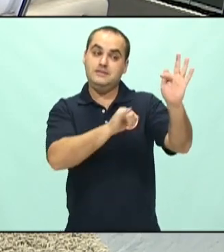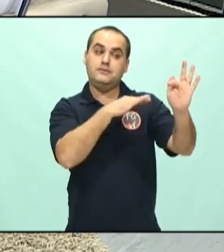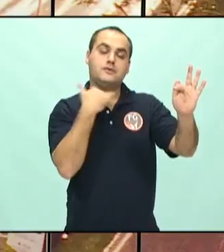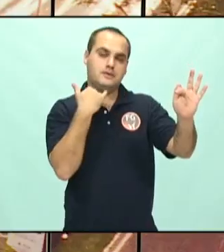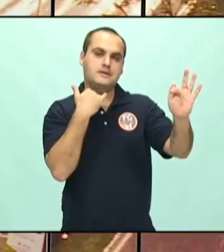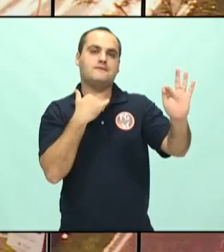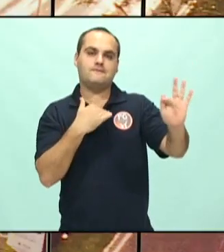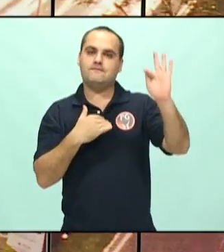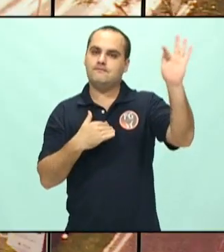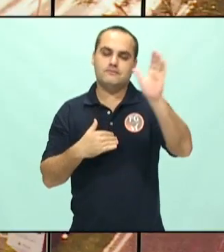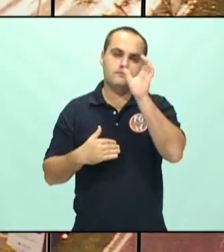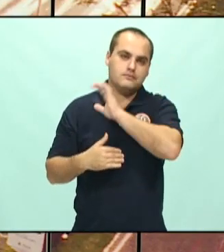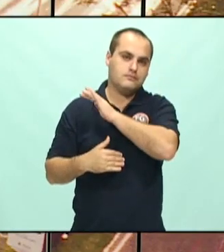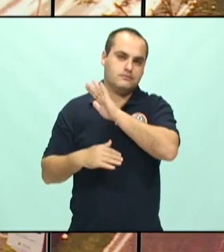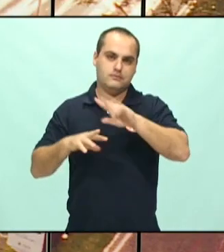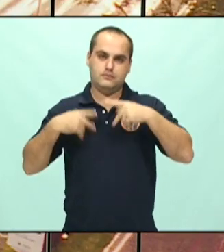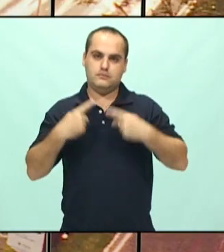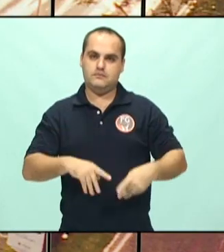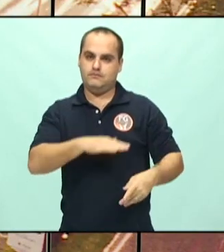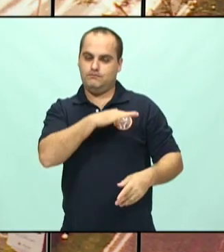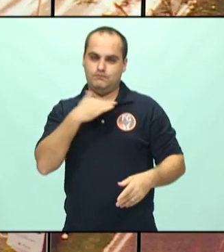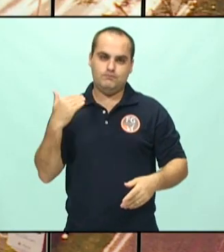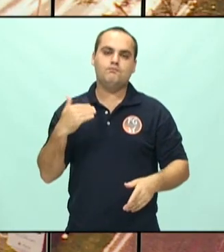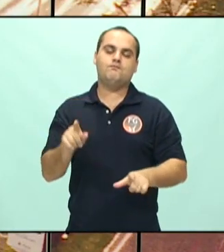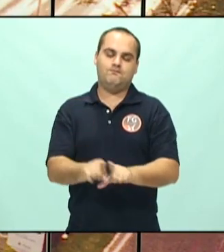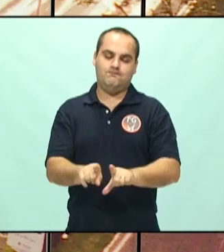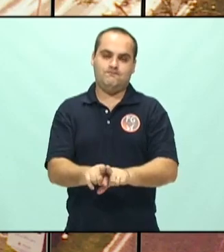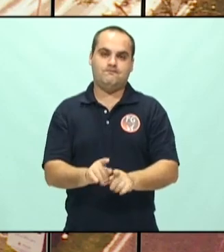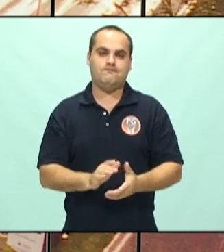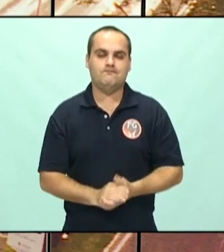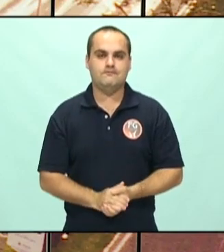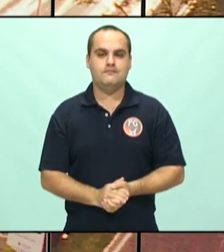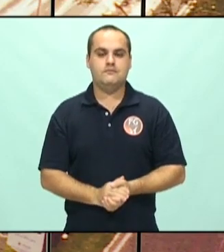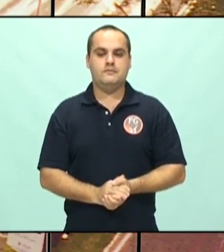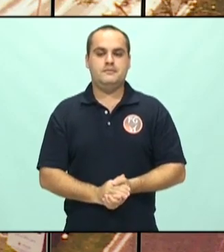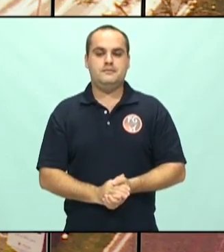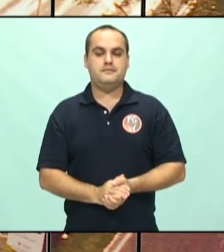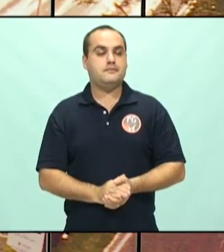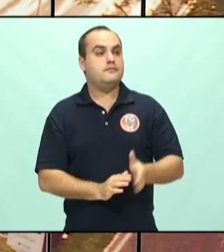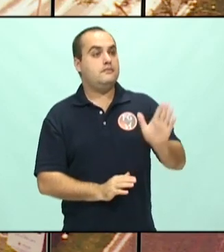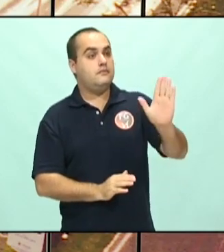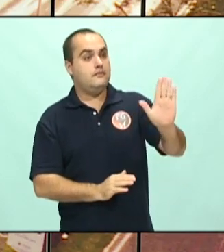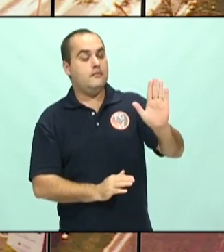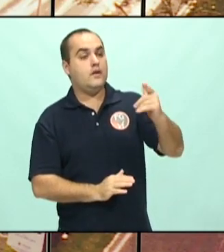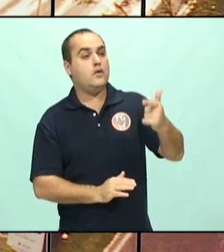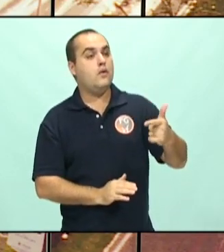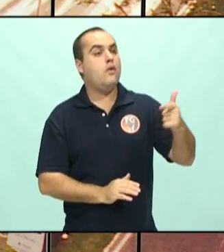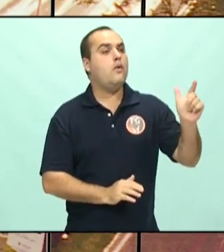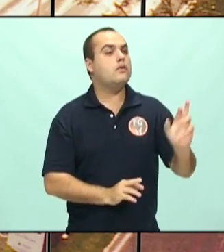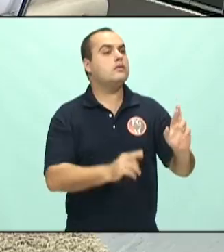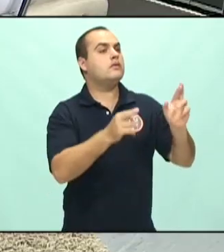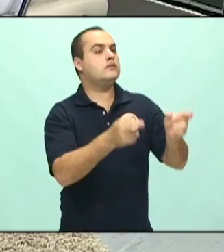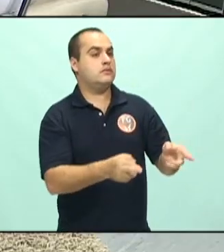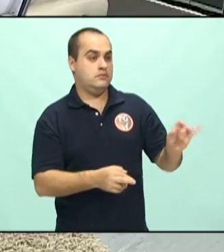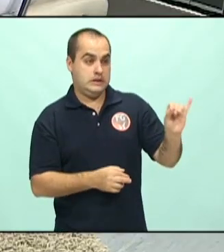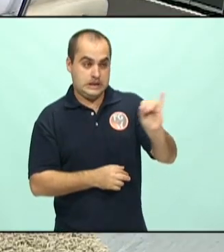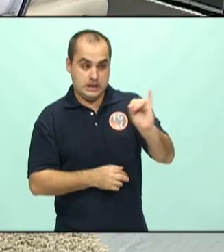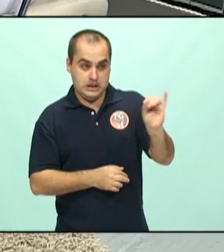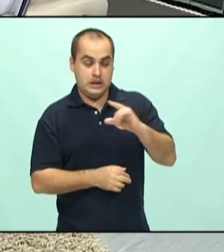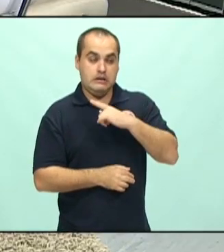hoje nós poderíamos 1 qual é a outra região além do senhor e da geira que mais